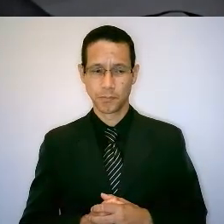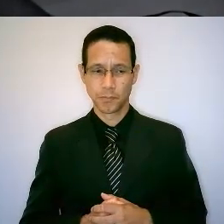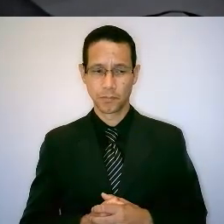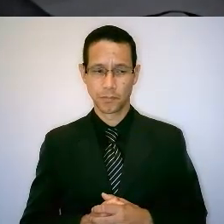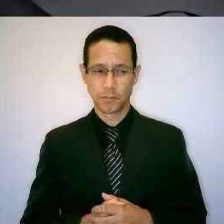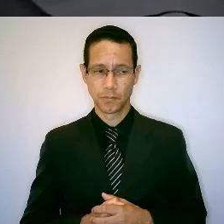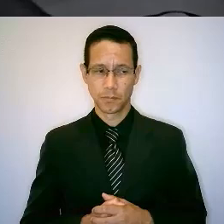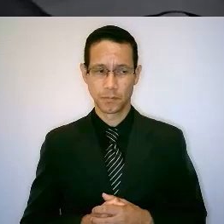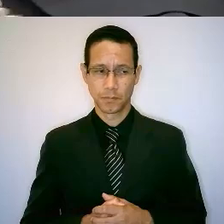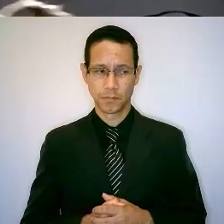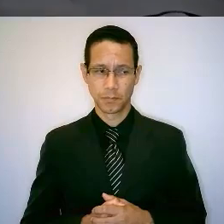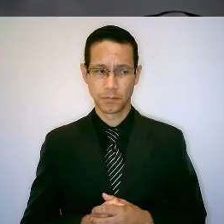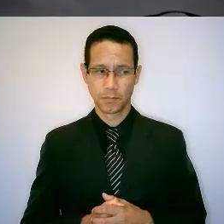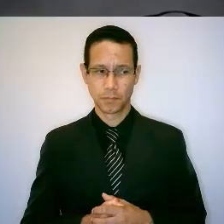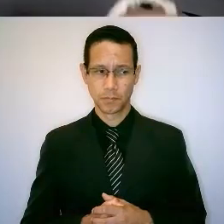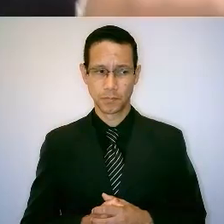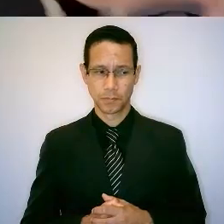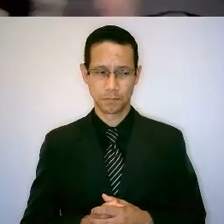testemunha